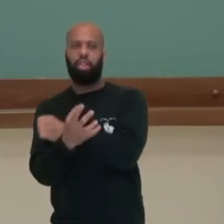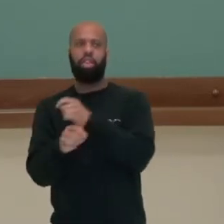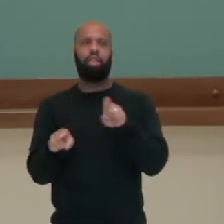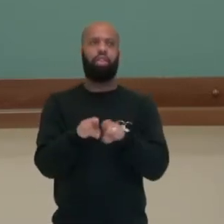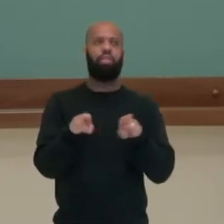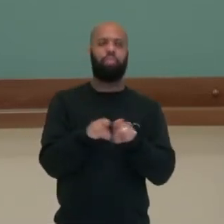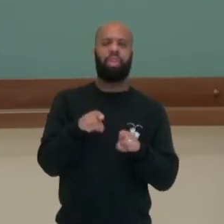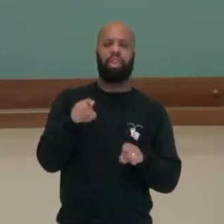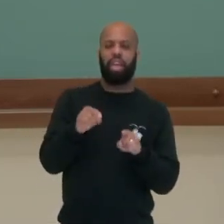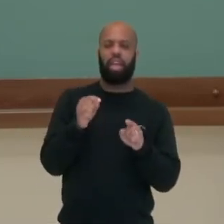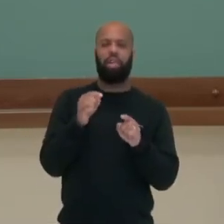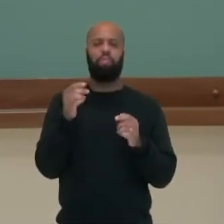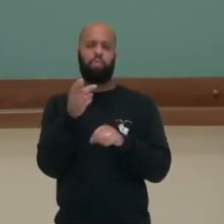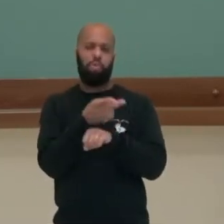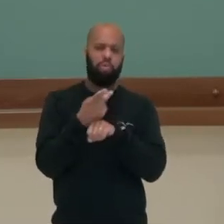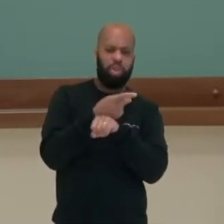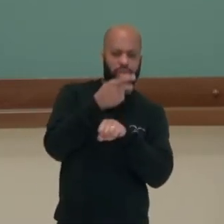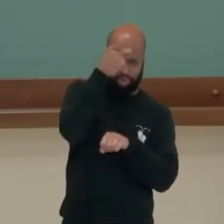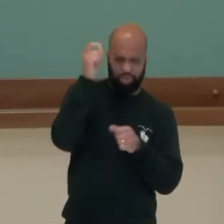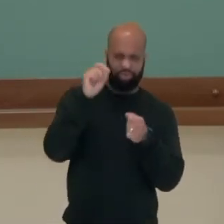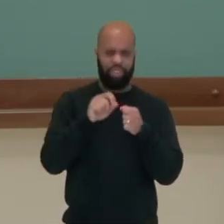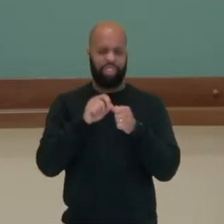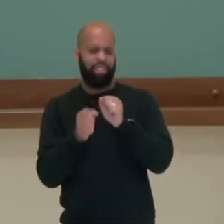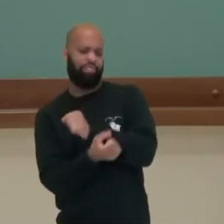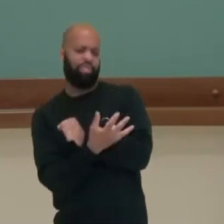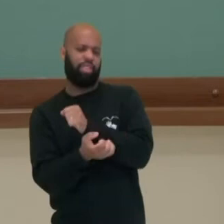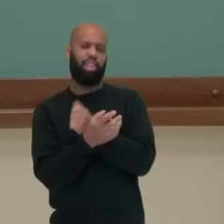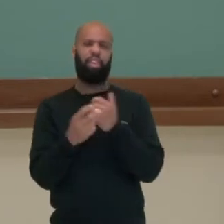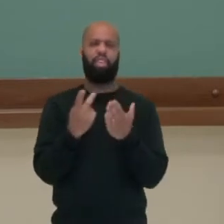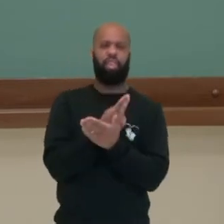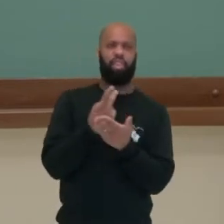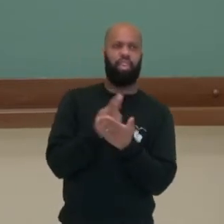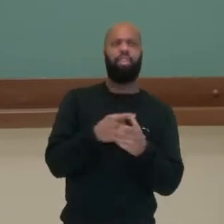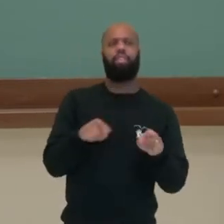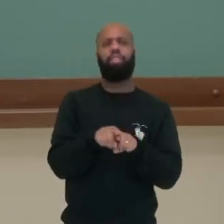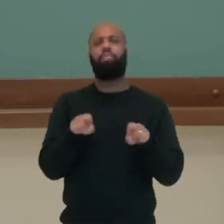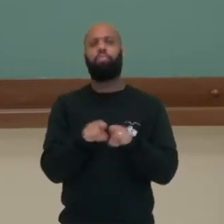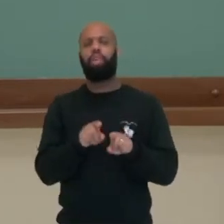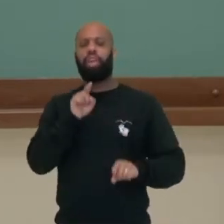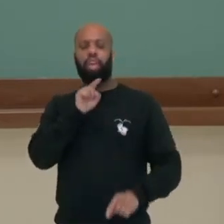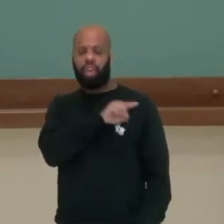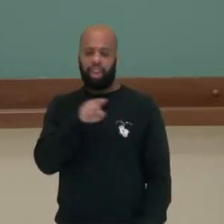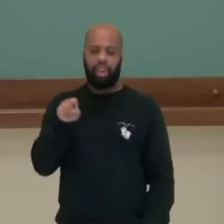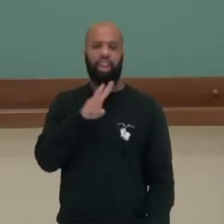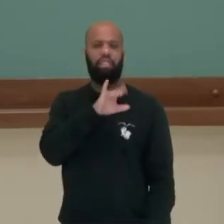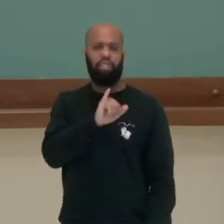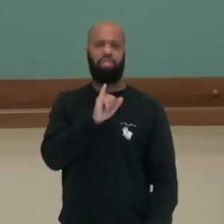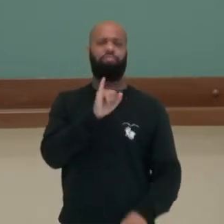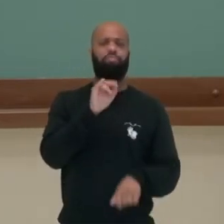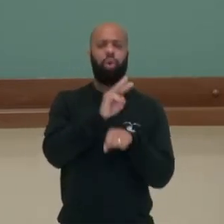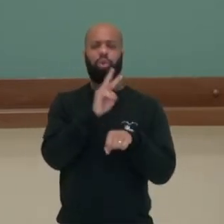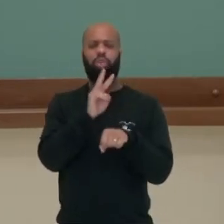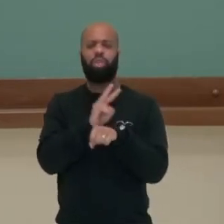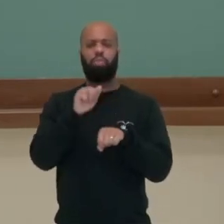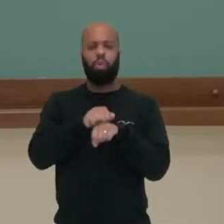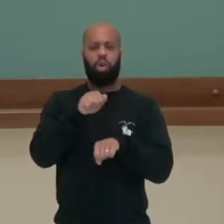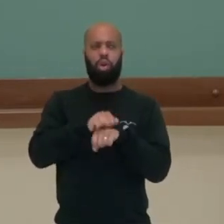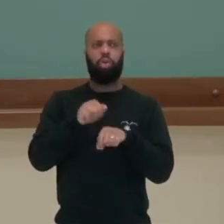de marajás, vinha como alguém para ser o protetor dos mais pobres, dos